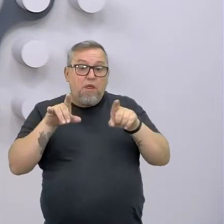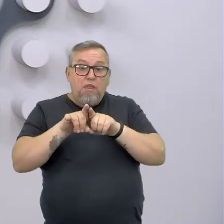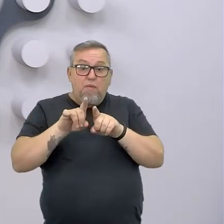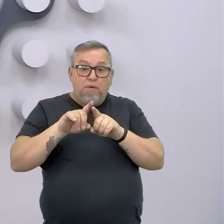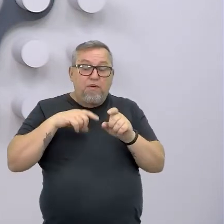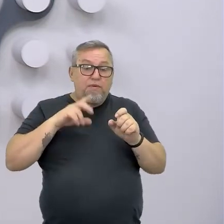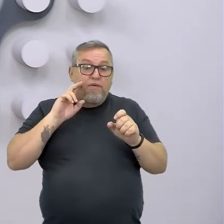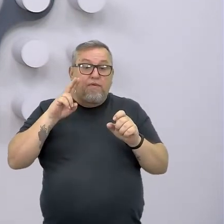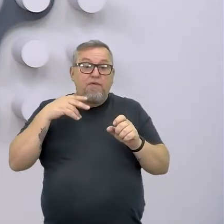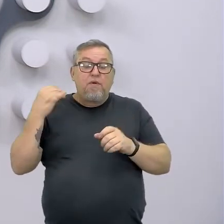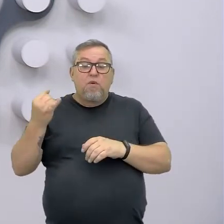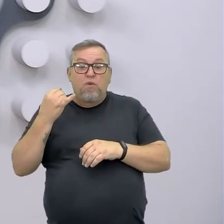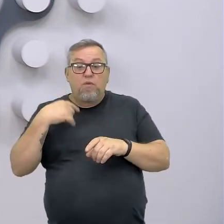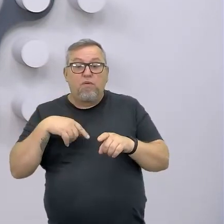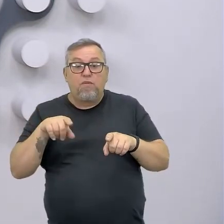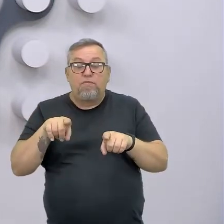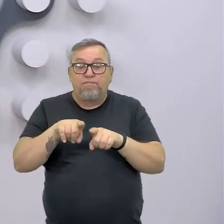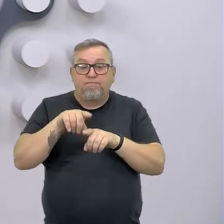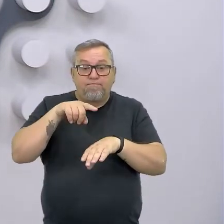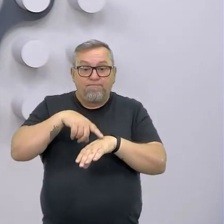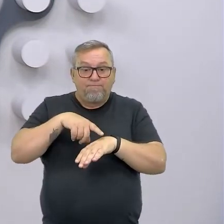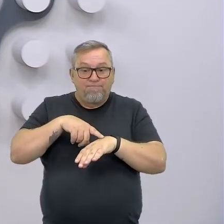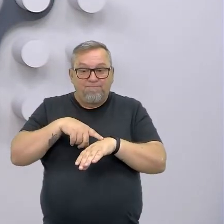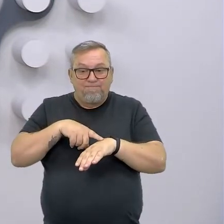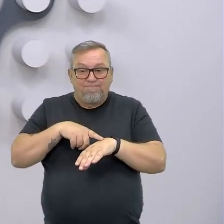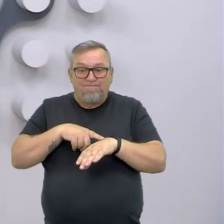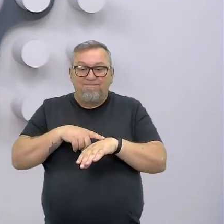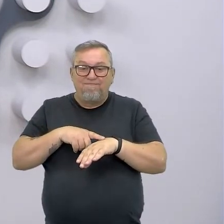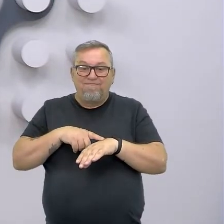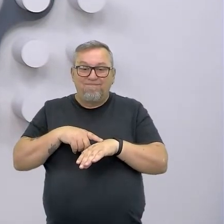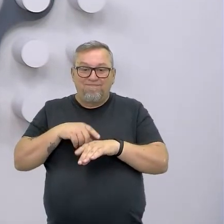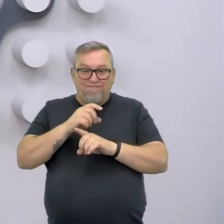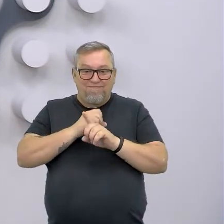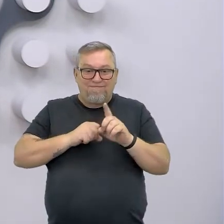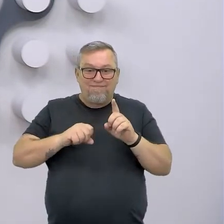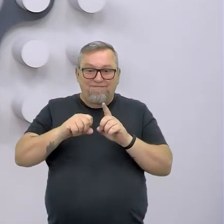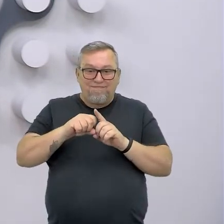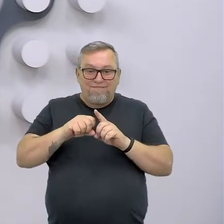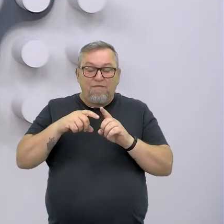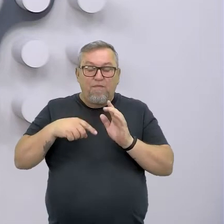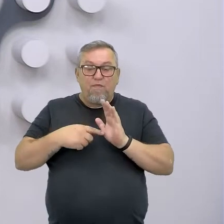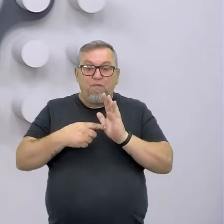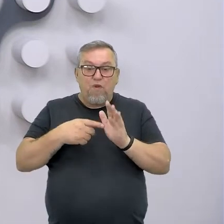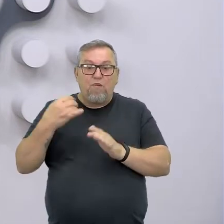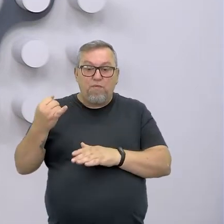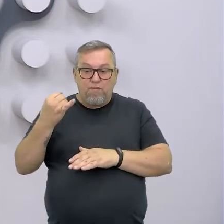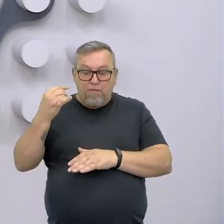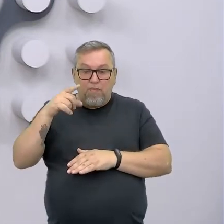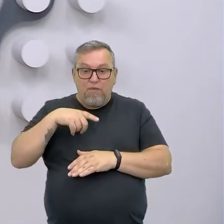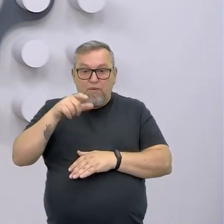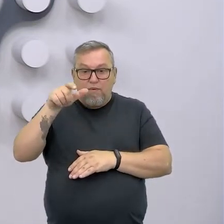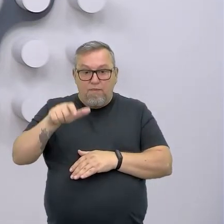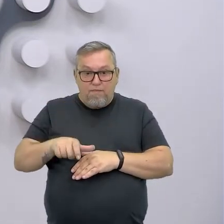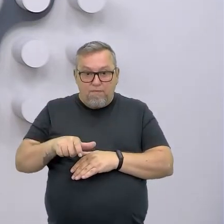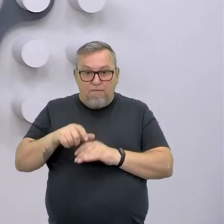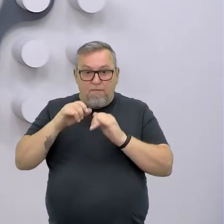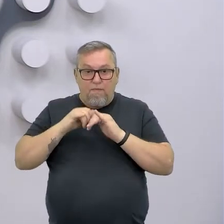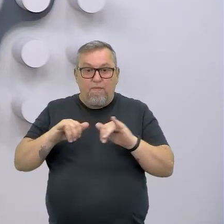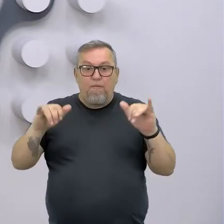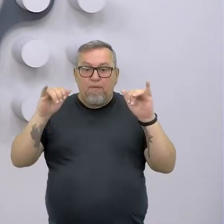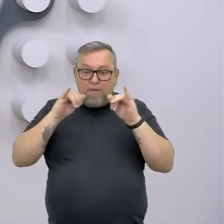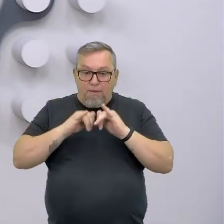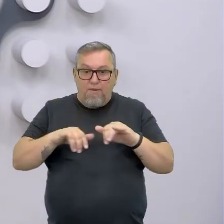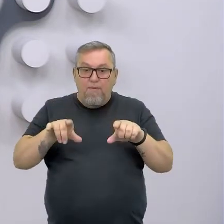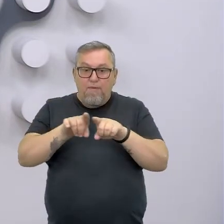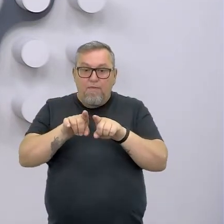ela não era relevante até o momento em que o sociólogo ele demonstra a importância daquela pessoa com uma publicação, né?